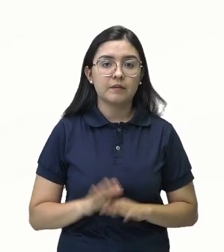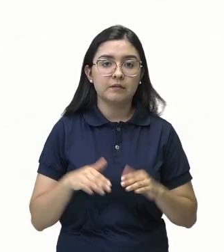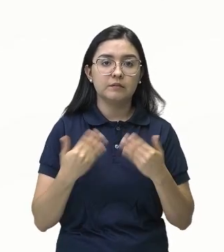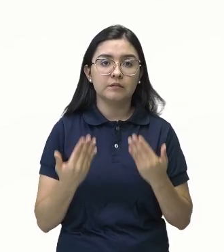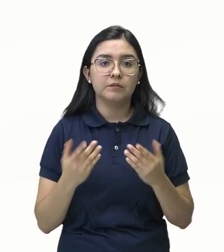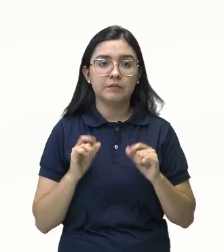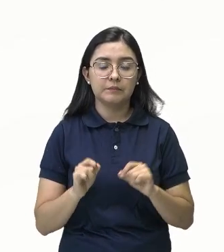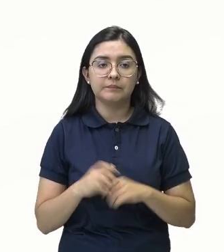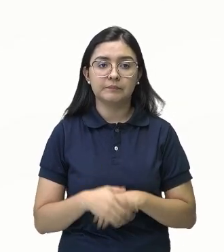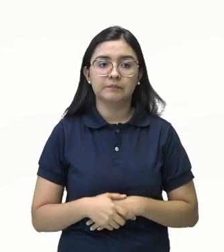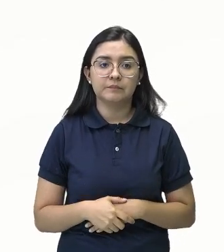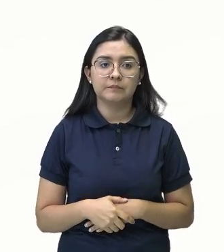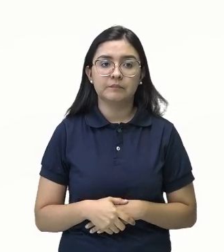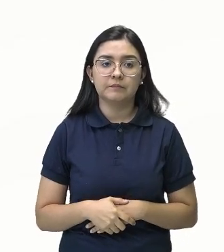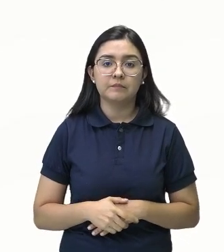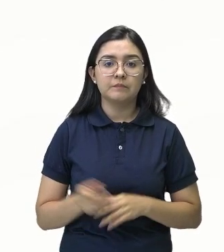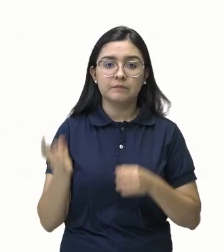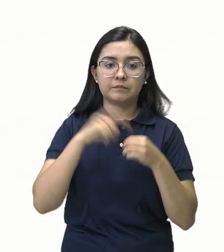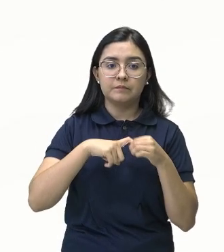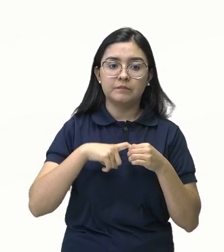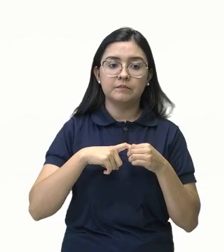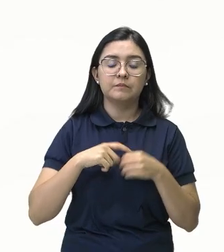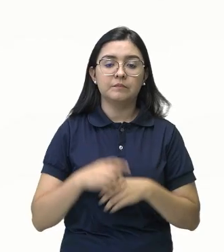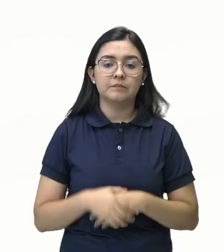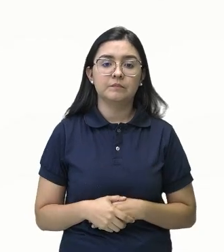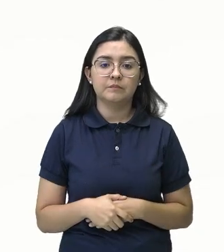Então, ou melhor, vamos voltar aqui.